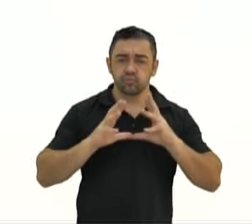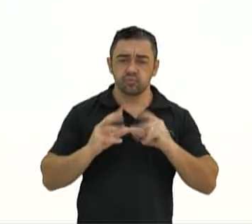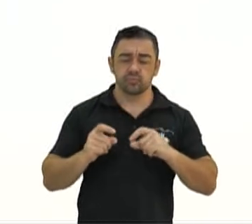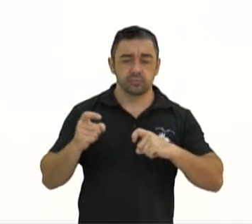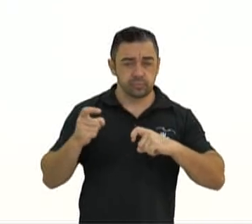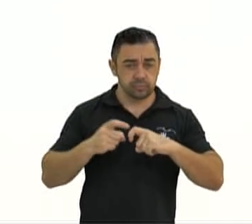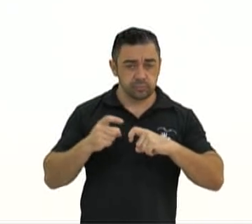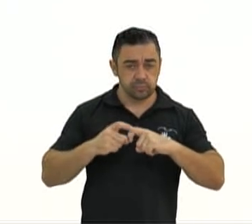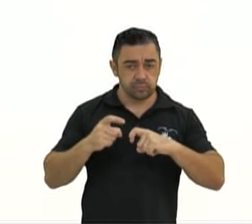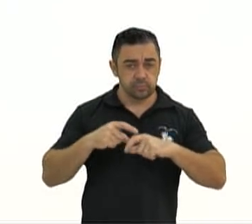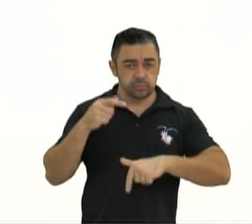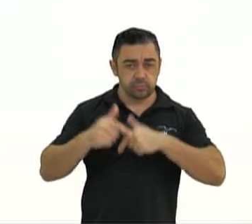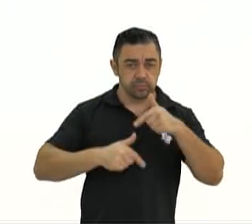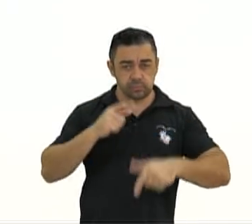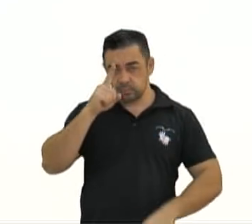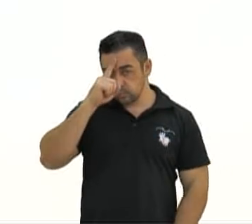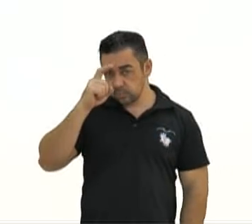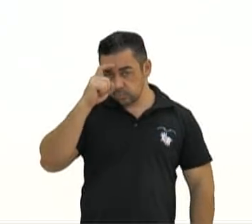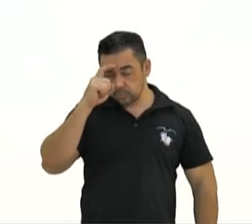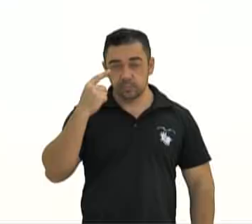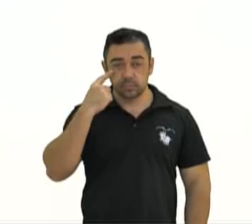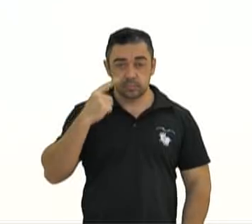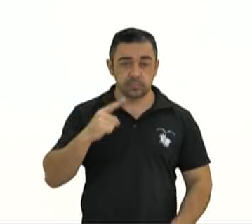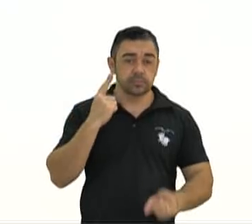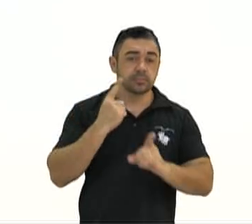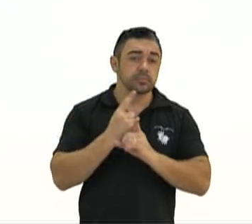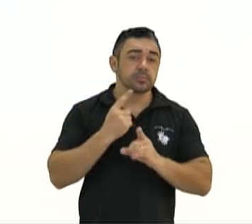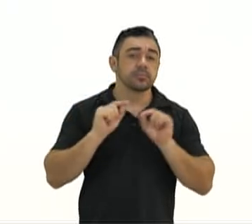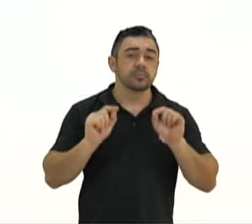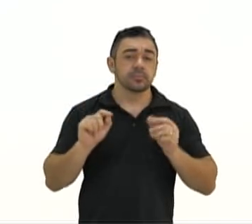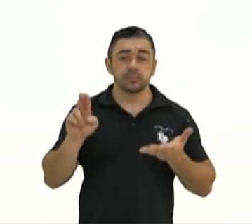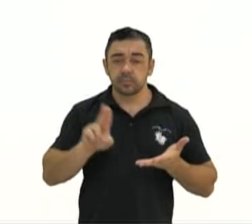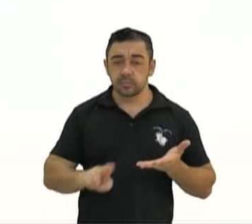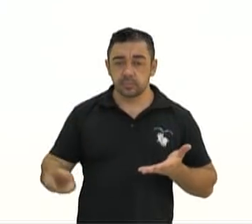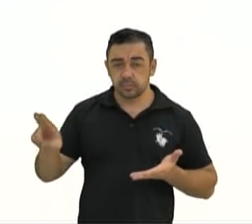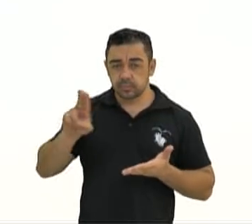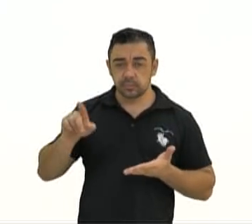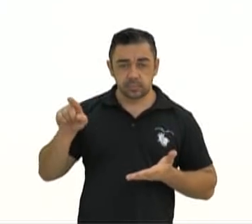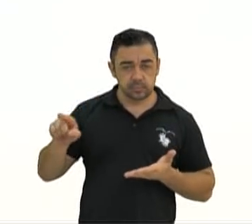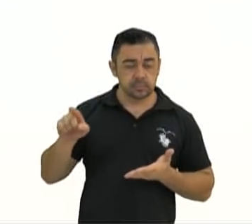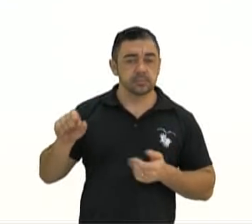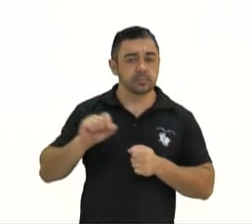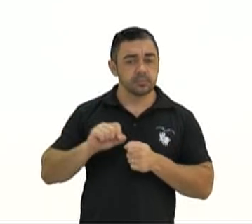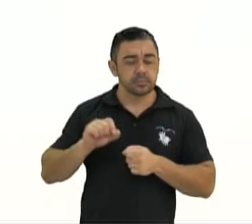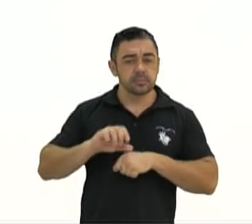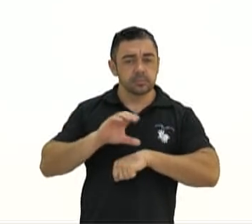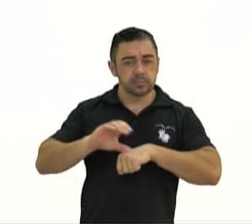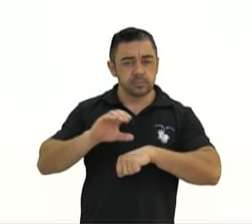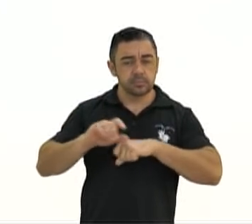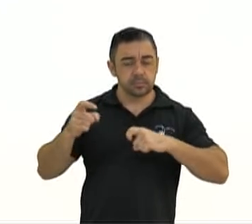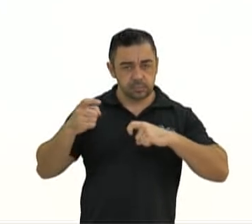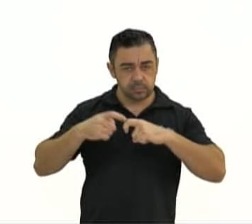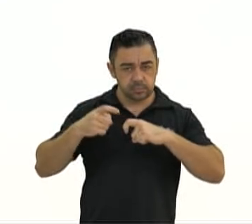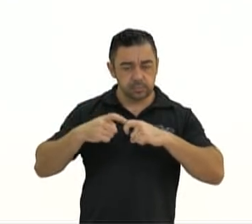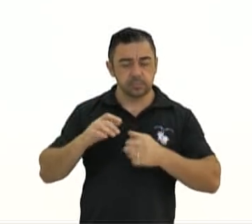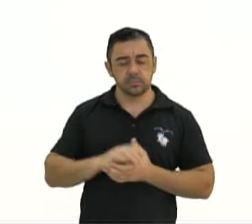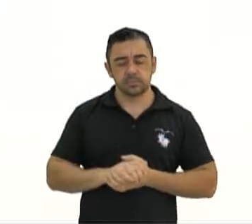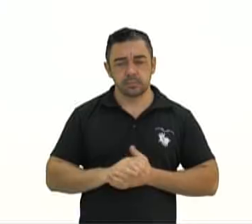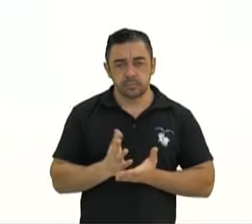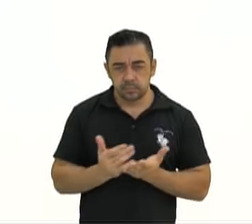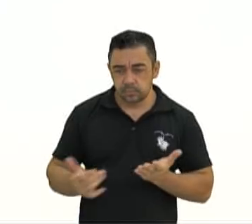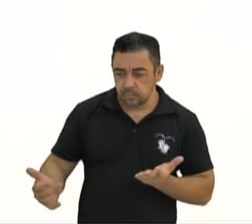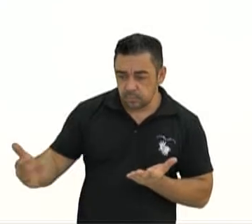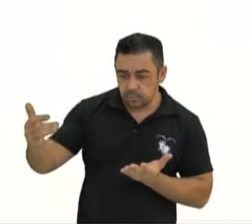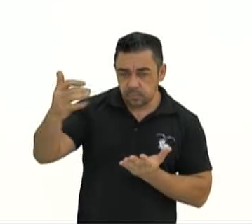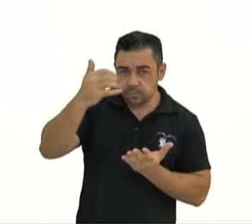de um hospital, a fim de identificar as universidades que eles cursaram. Os dados levantados